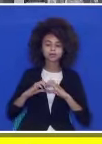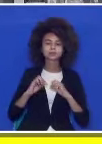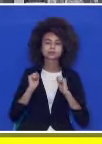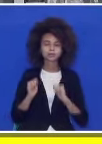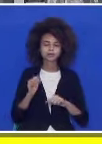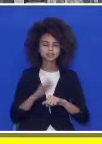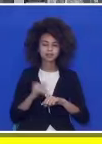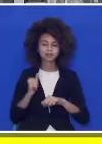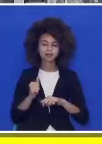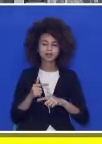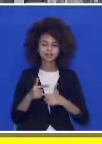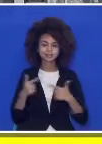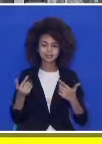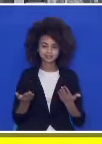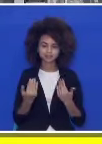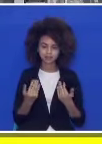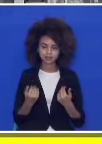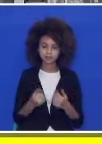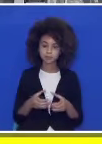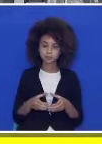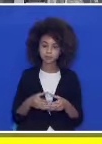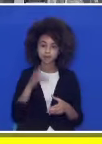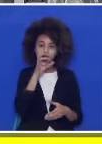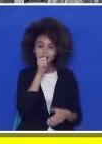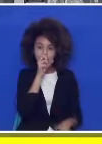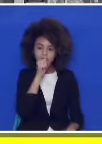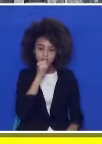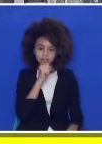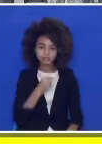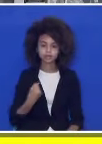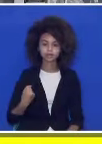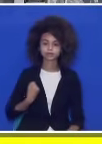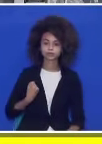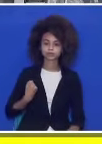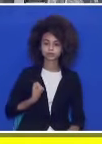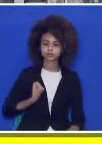sorte vem. Bola laranja, número